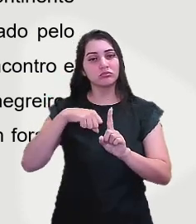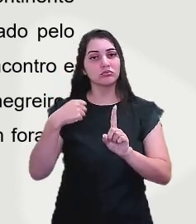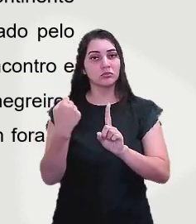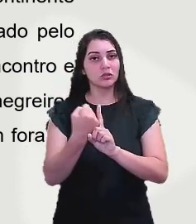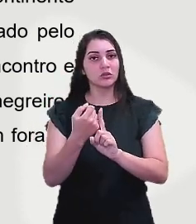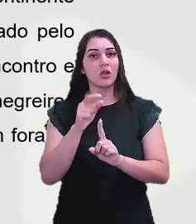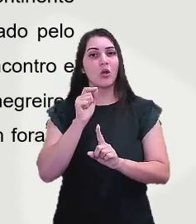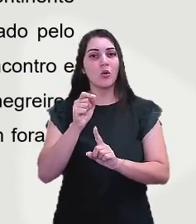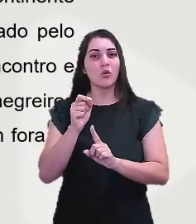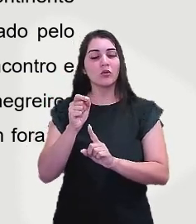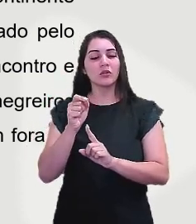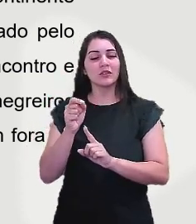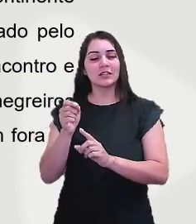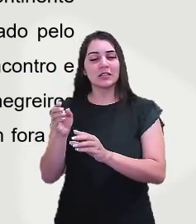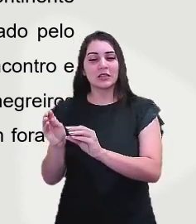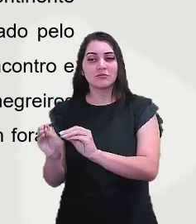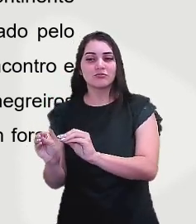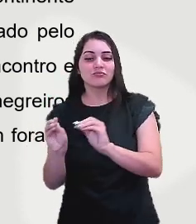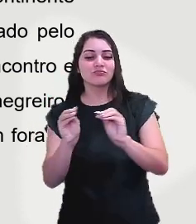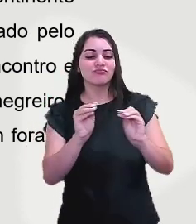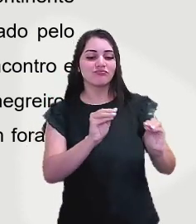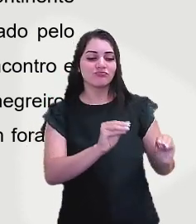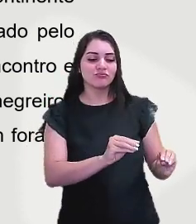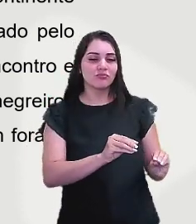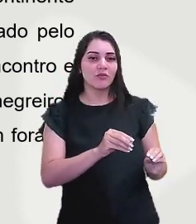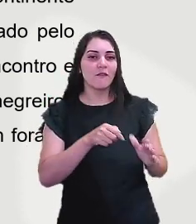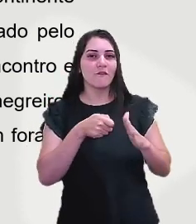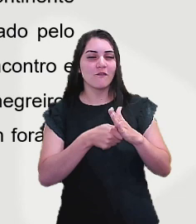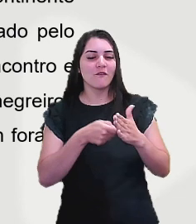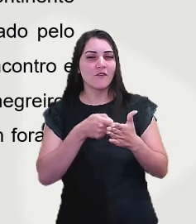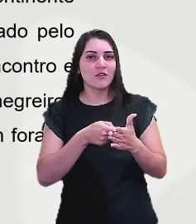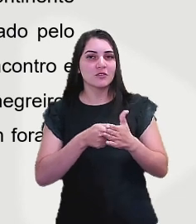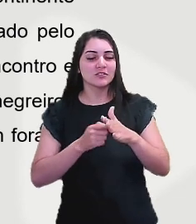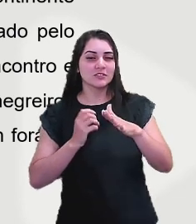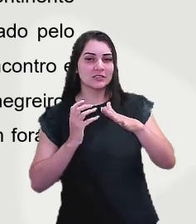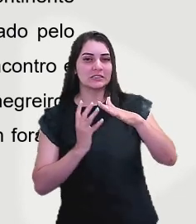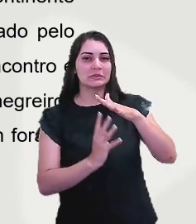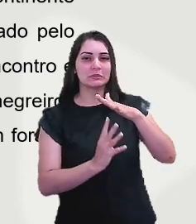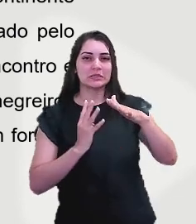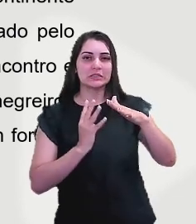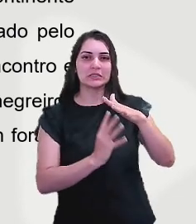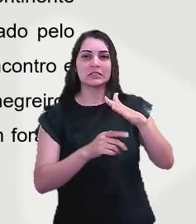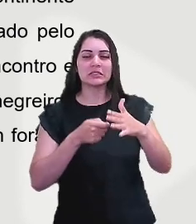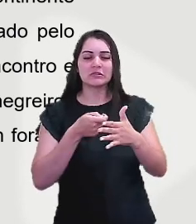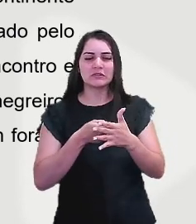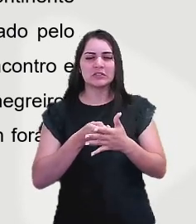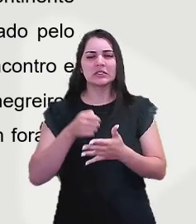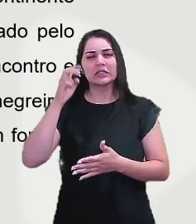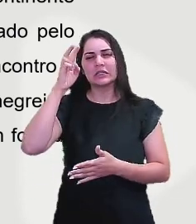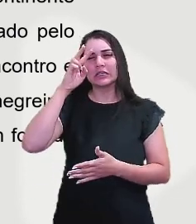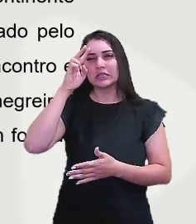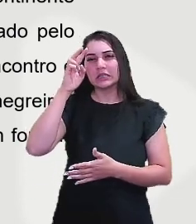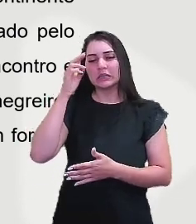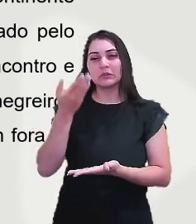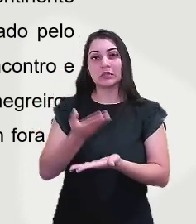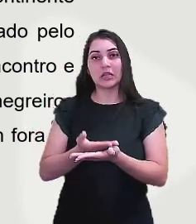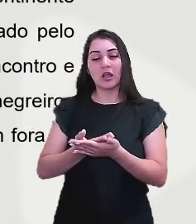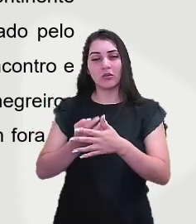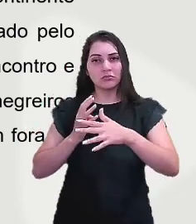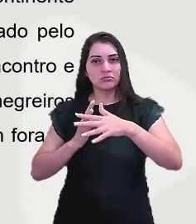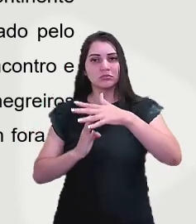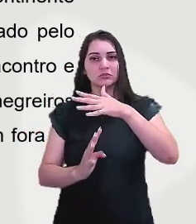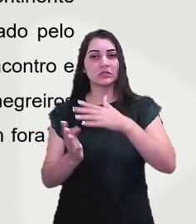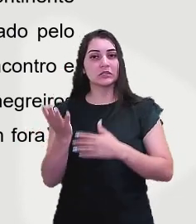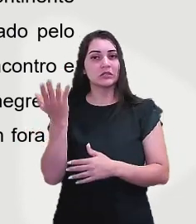de homens e mulheres do continente africano. Lembra das aulas de imigração anteriormente? Para